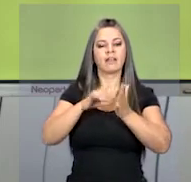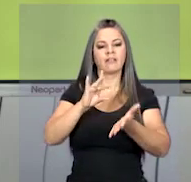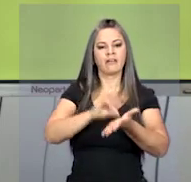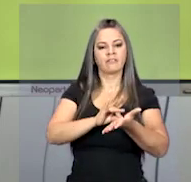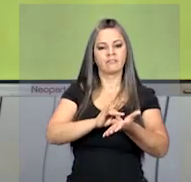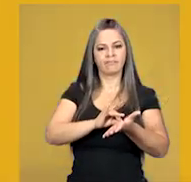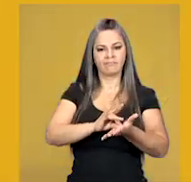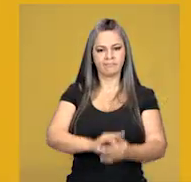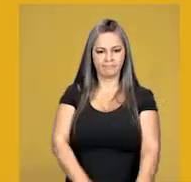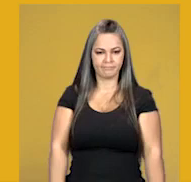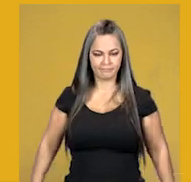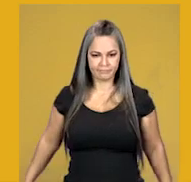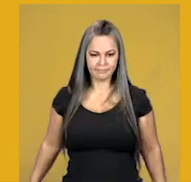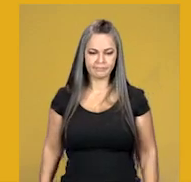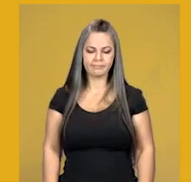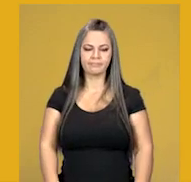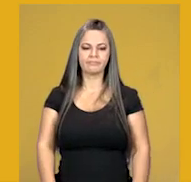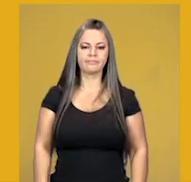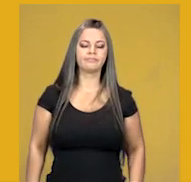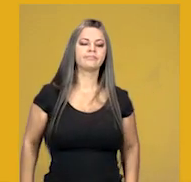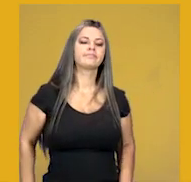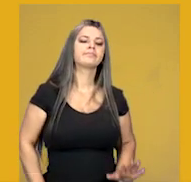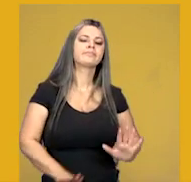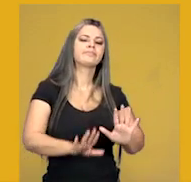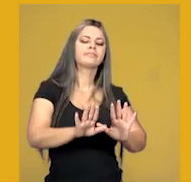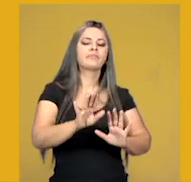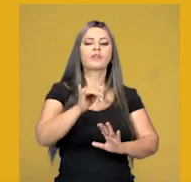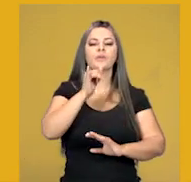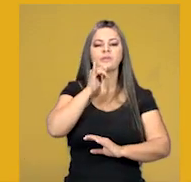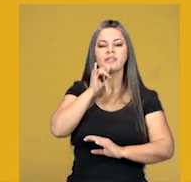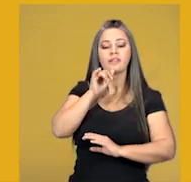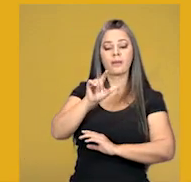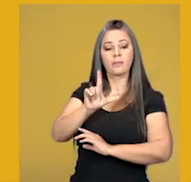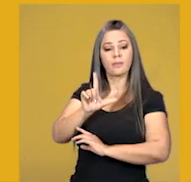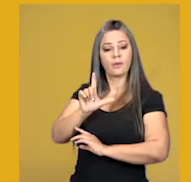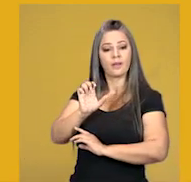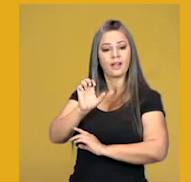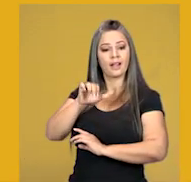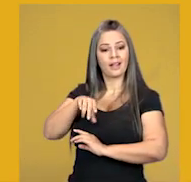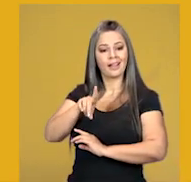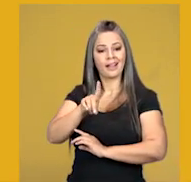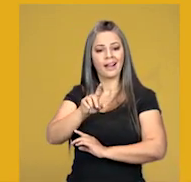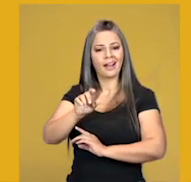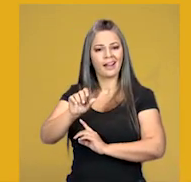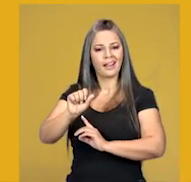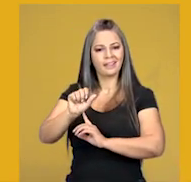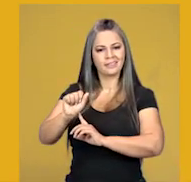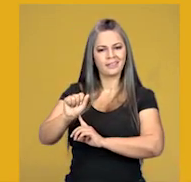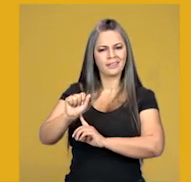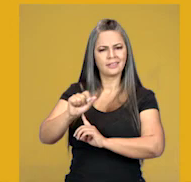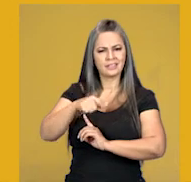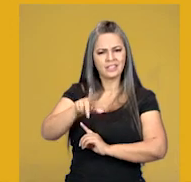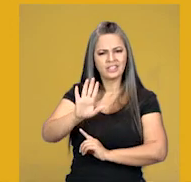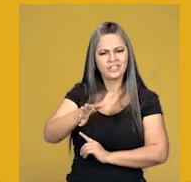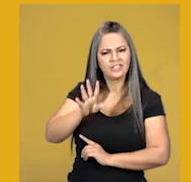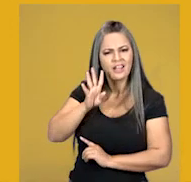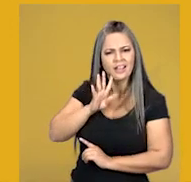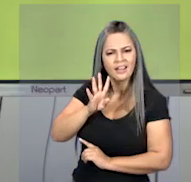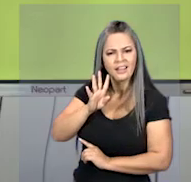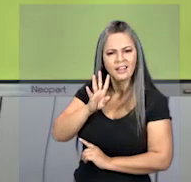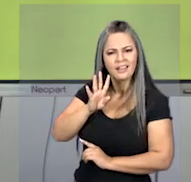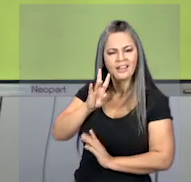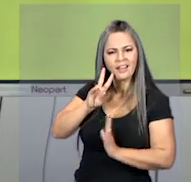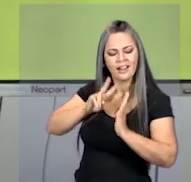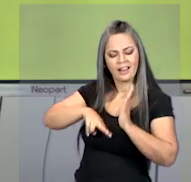E as lendas? Quem nunca leu a lenda de Sherazade? As Mil e Uma Noites. Aquela mulher que todas as